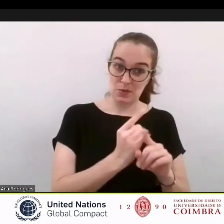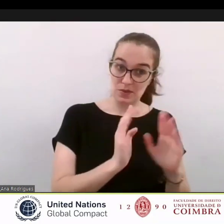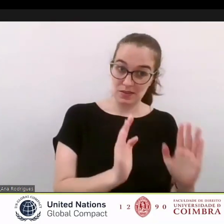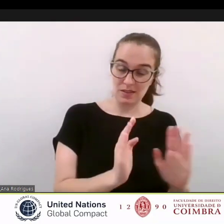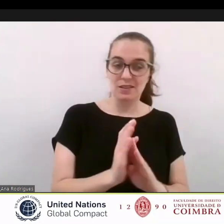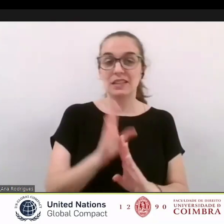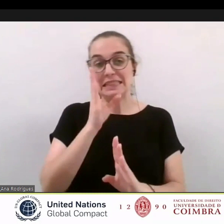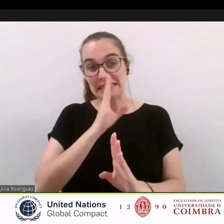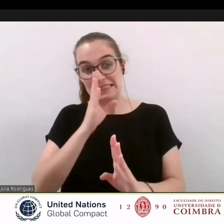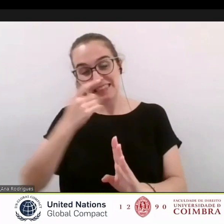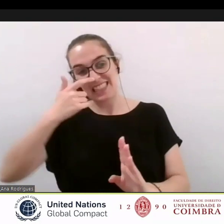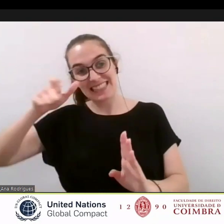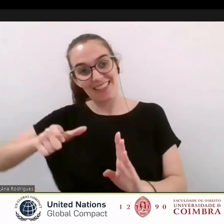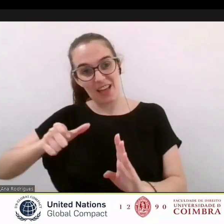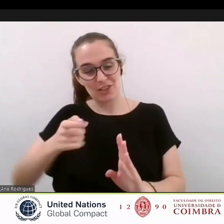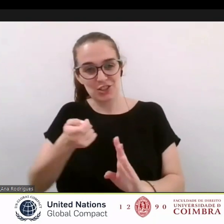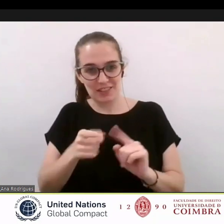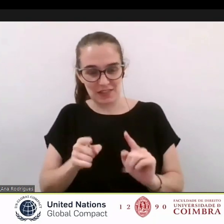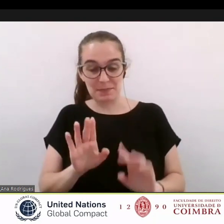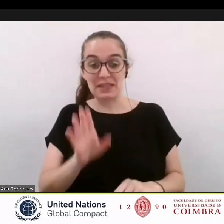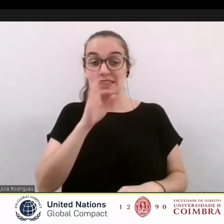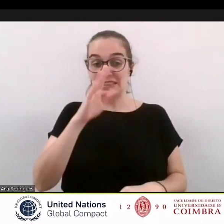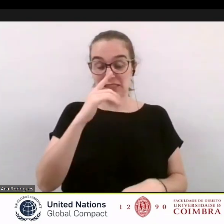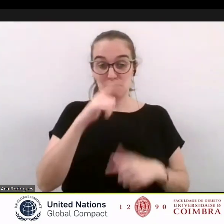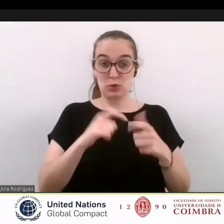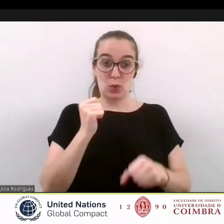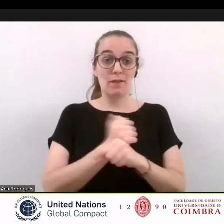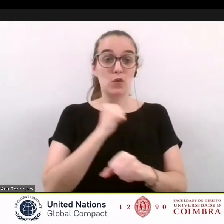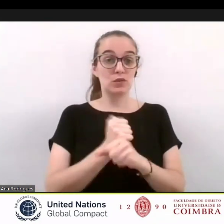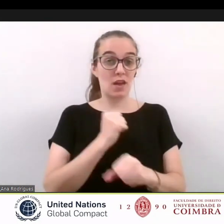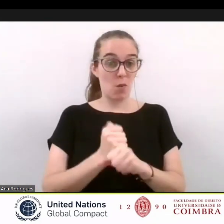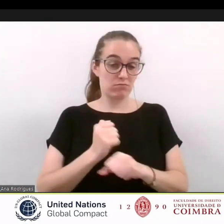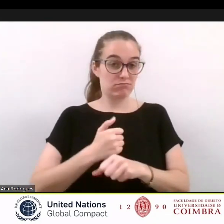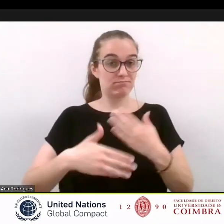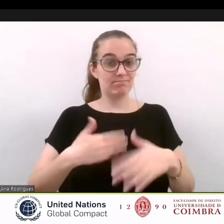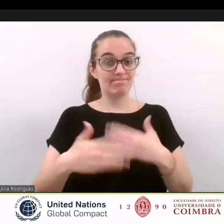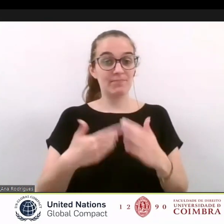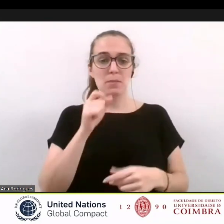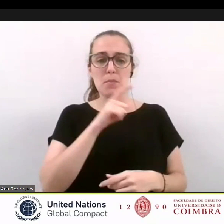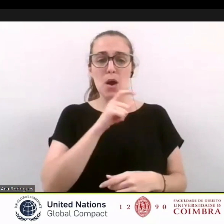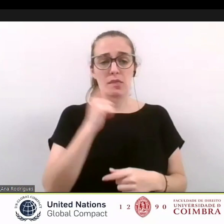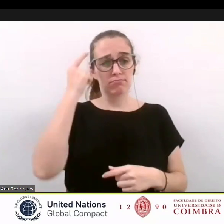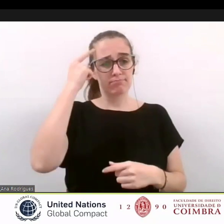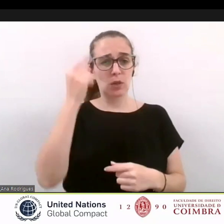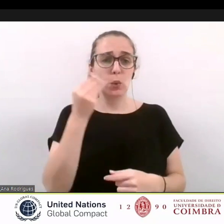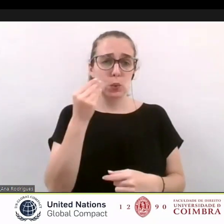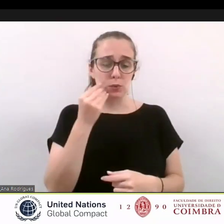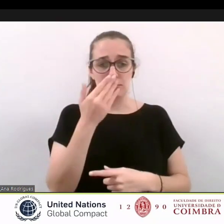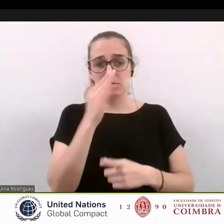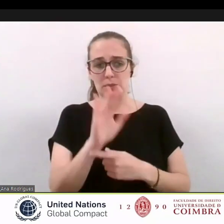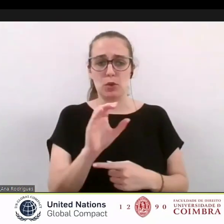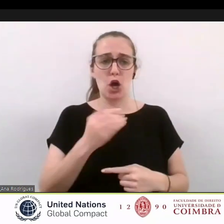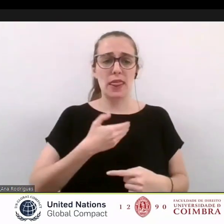pensar é como é que um trabalhador, no exercício da sua função, pode contribuir para cada um dos ODS. Desde